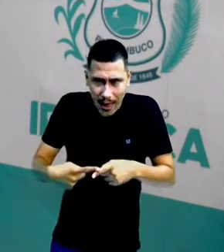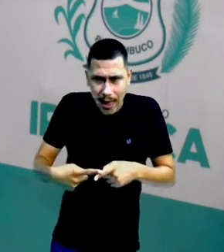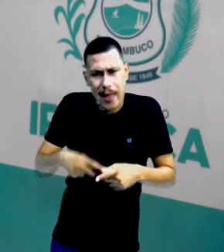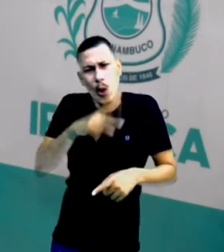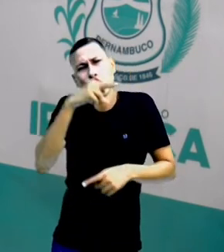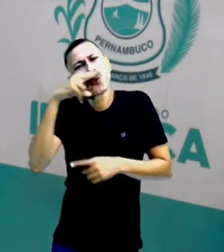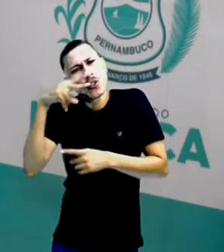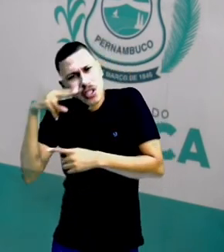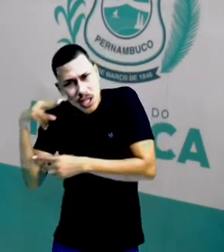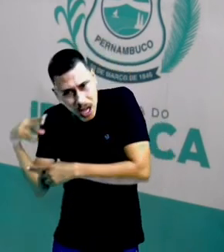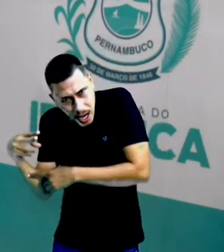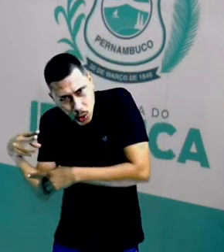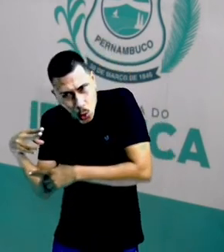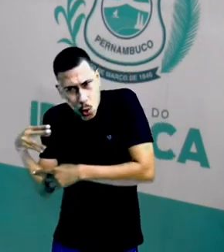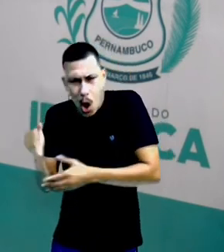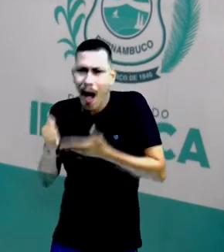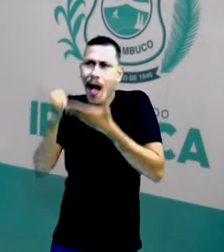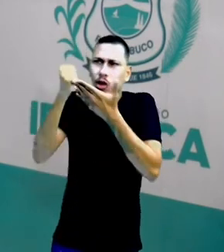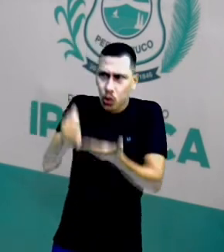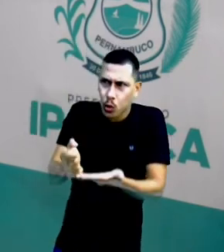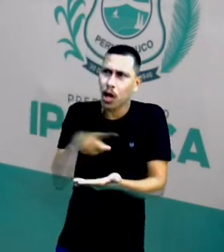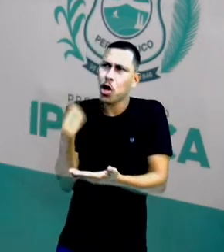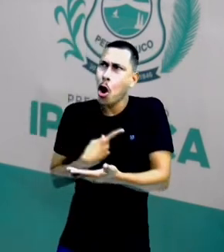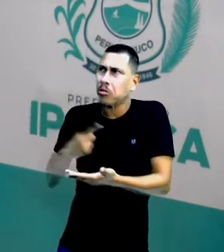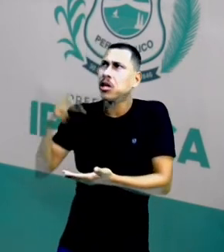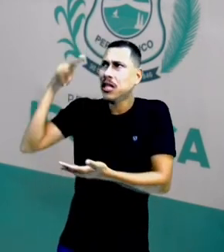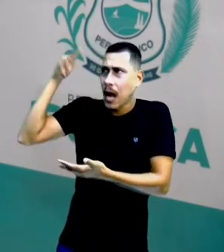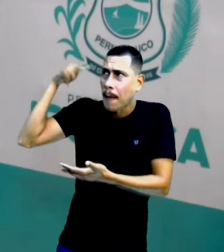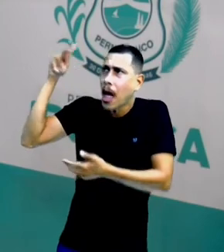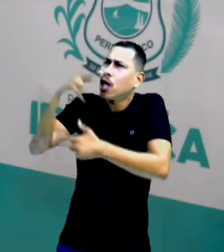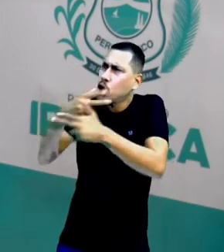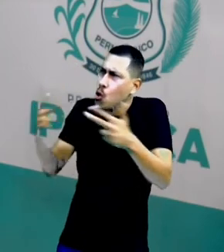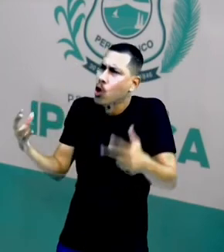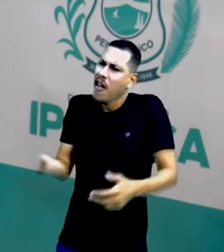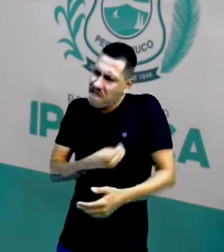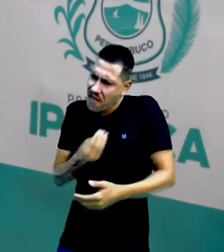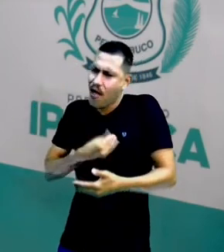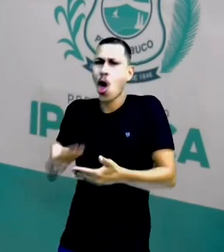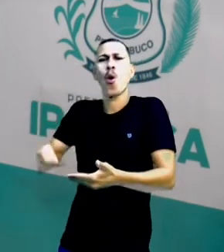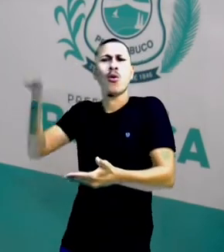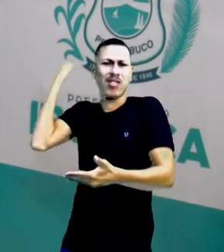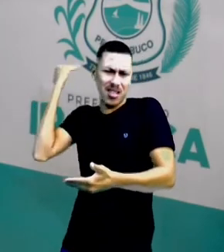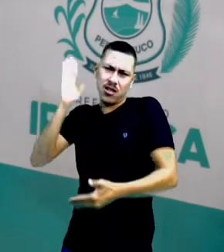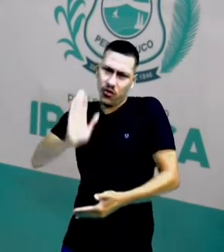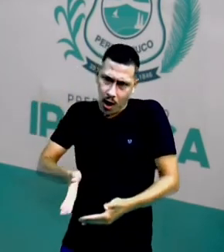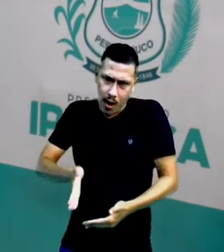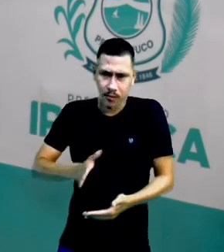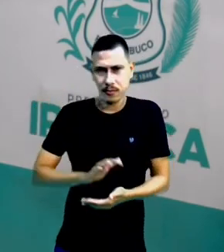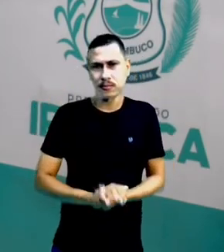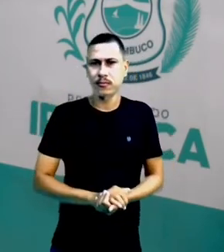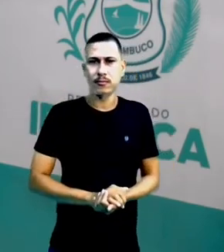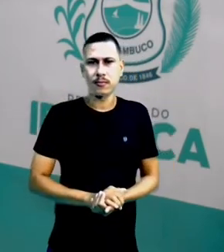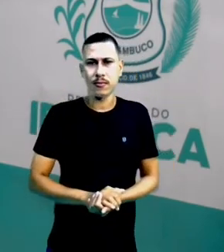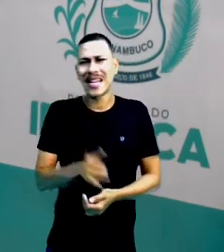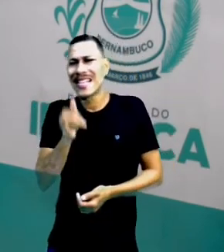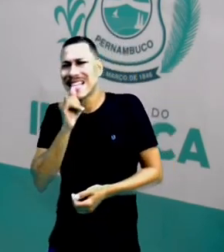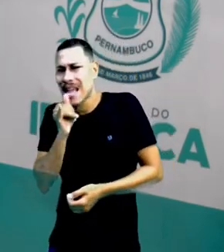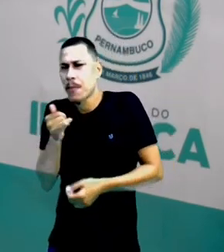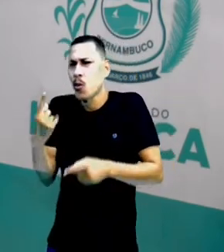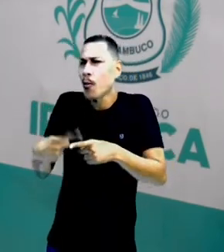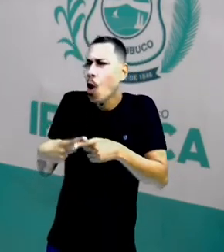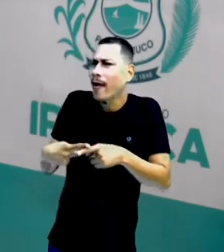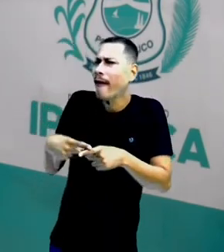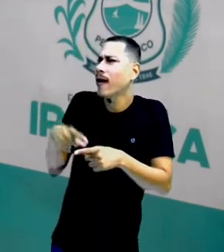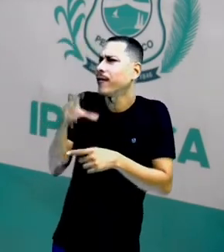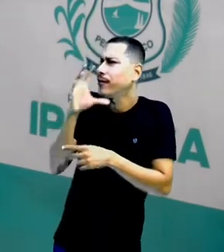a algo da nossa infância, de algo que a gente viveu? Essa tangerina aí, por que tem